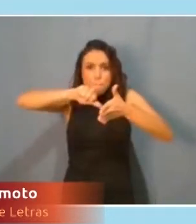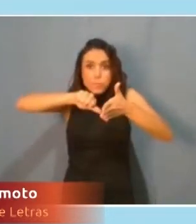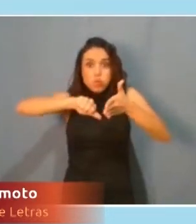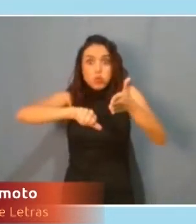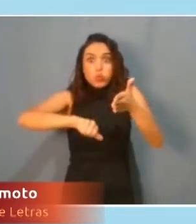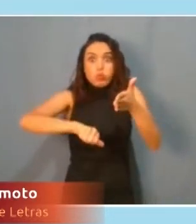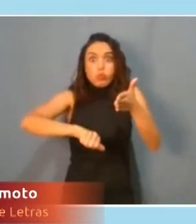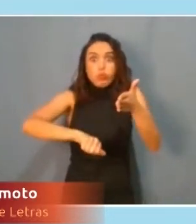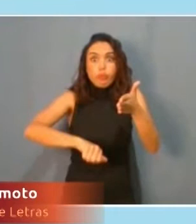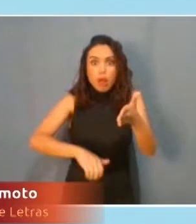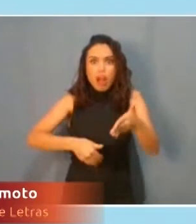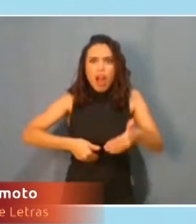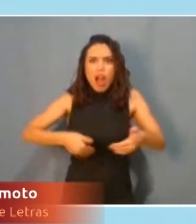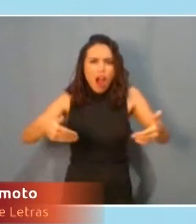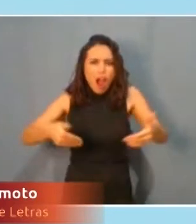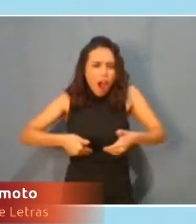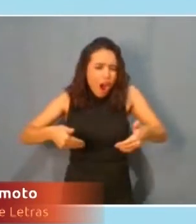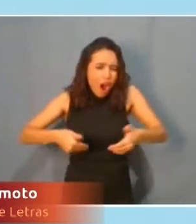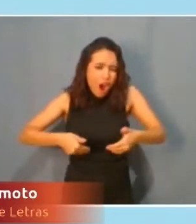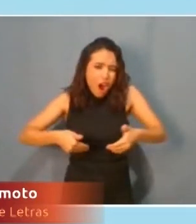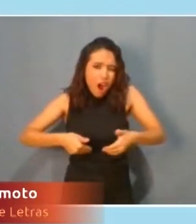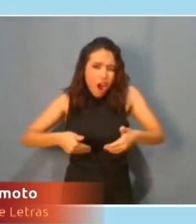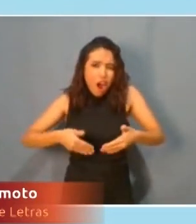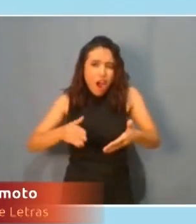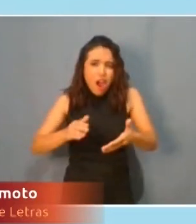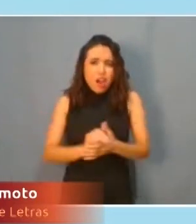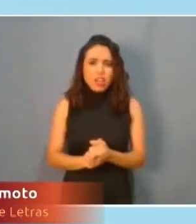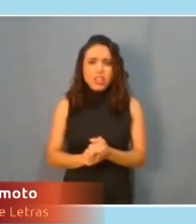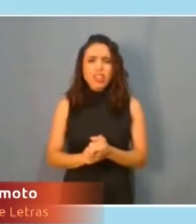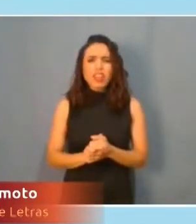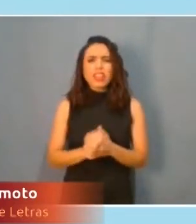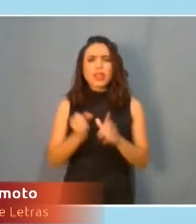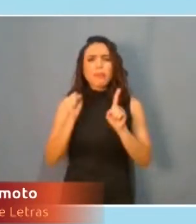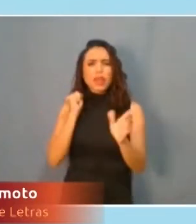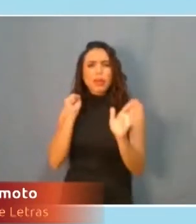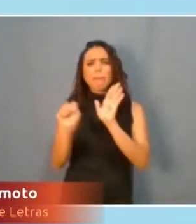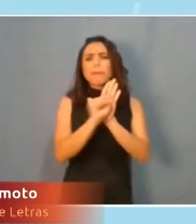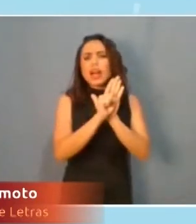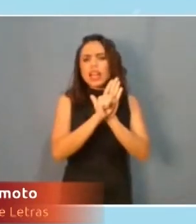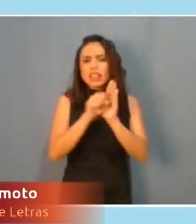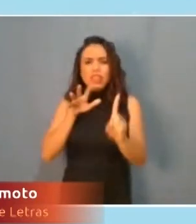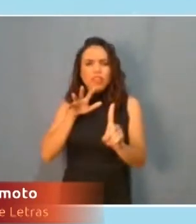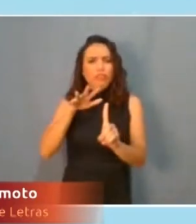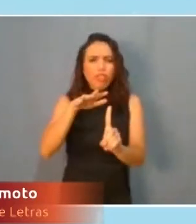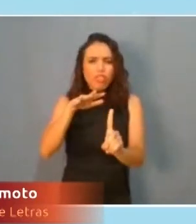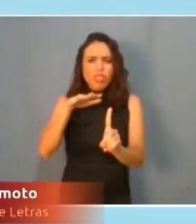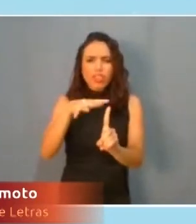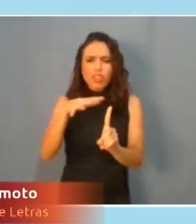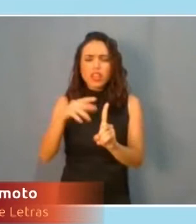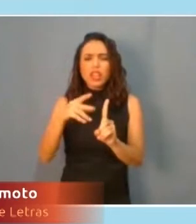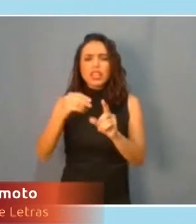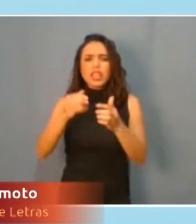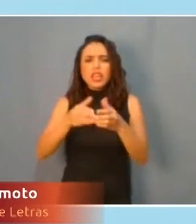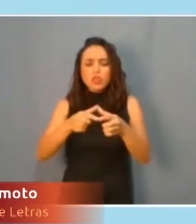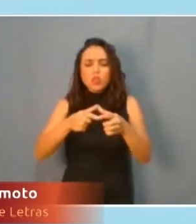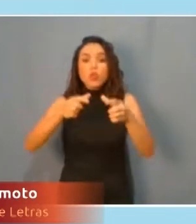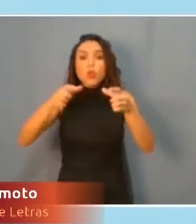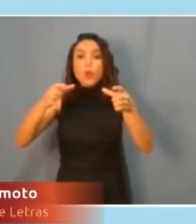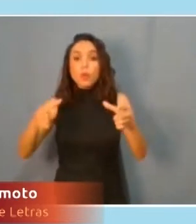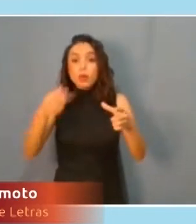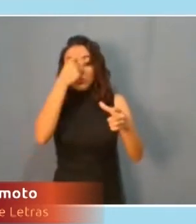mas ela também influenciou no número de pessoas que entrou nesse grupo, né, nefasto, daquelas que passam